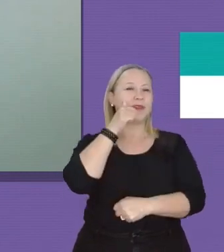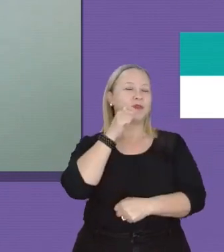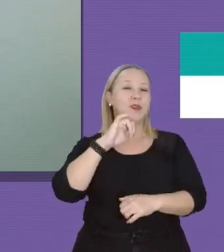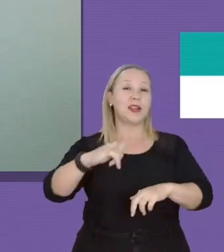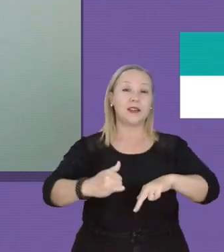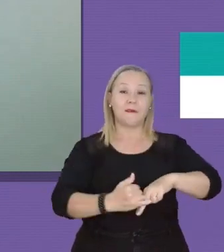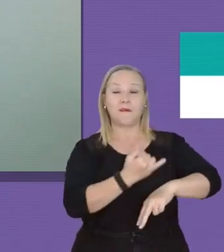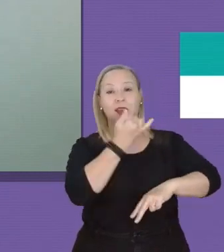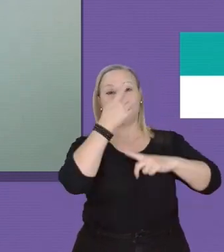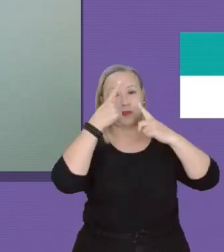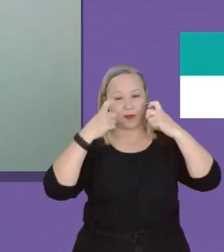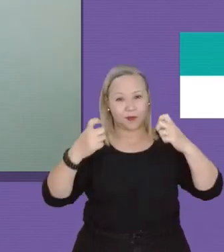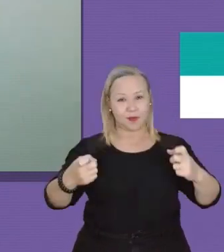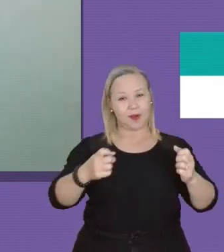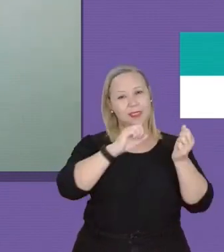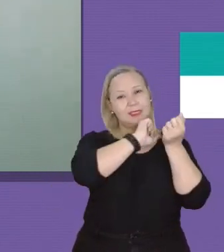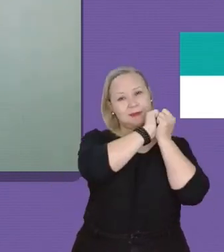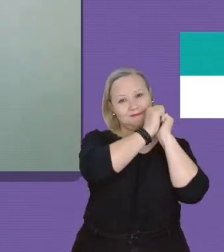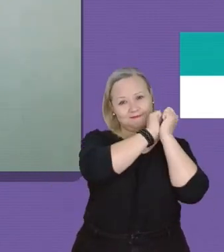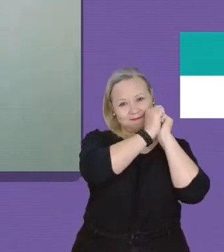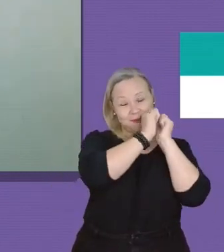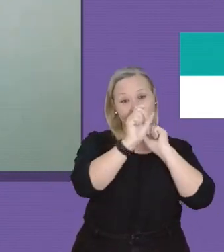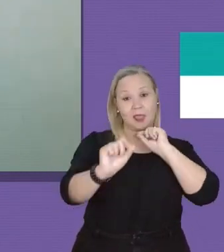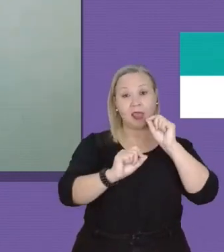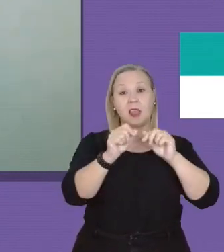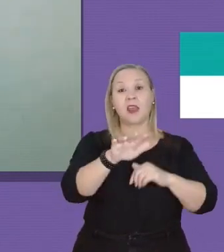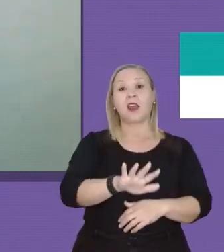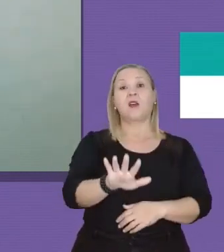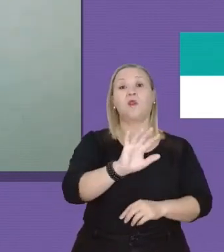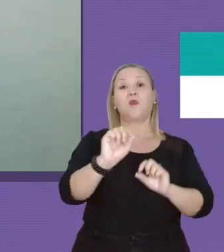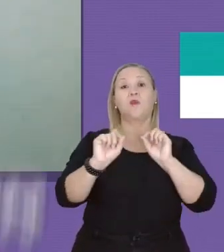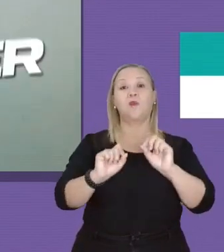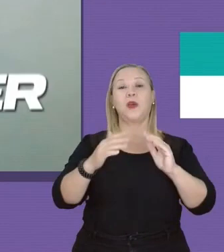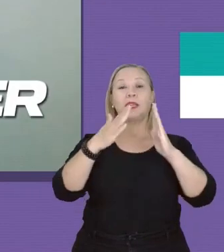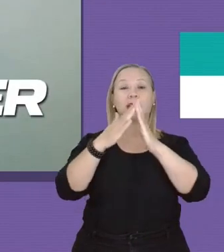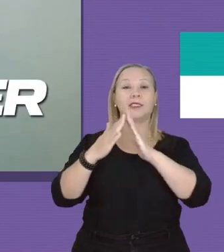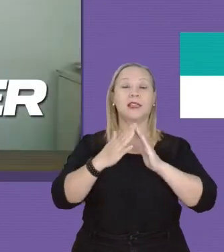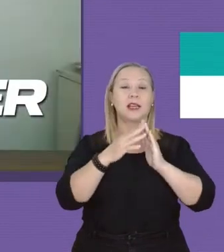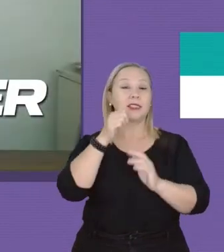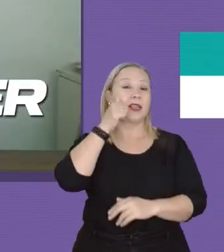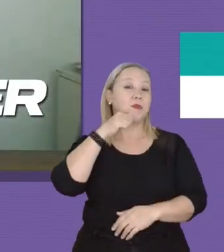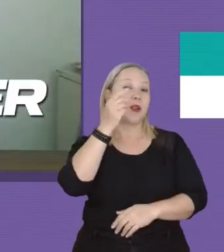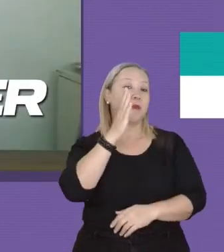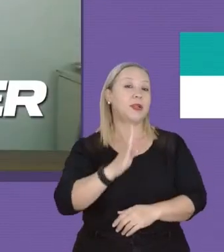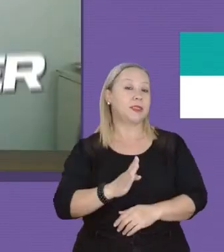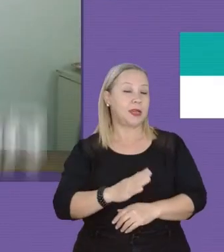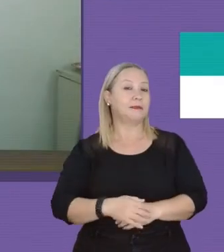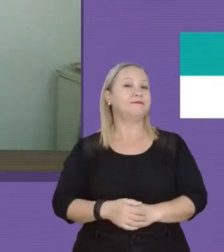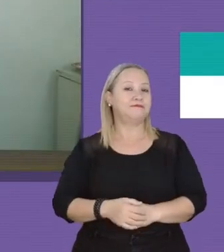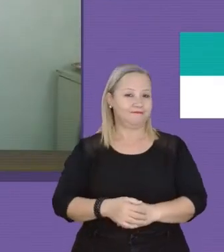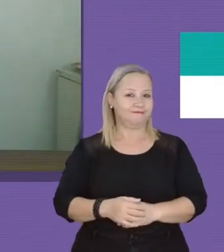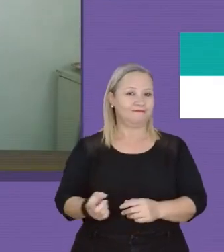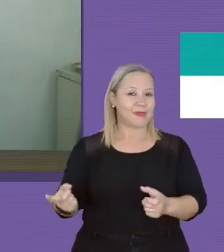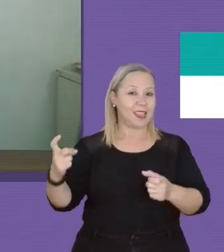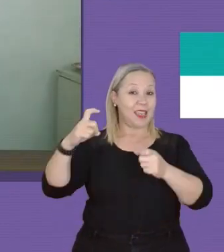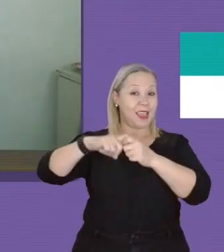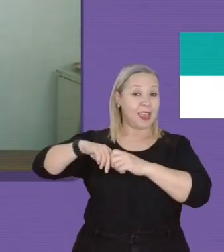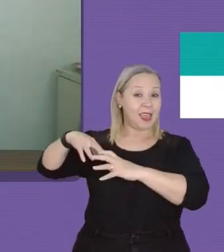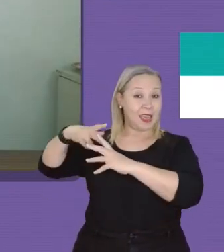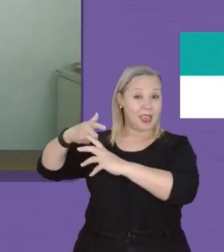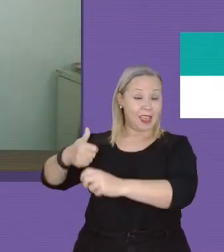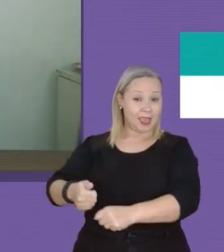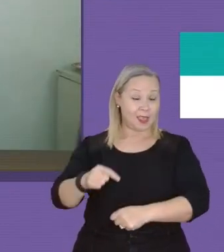vítimas de violência doméstica por meio das Casas da Mulher Brasileira. A retomada deste